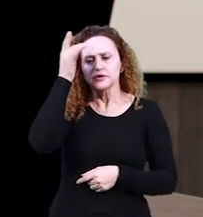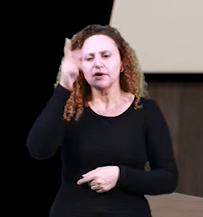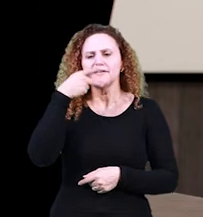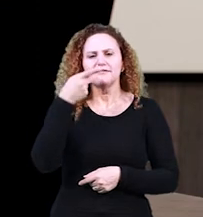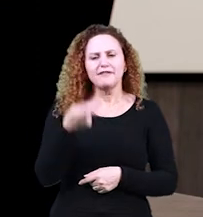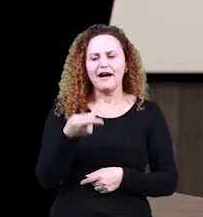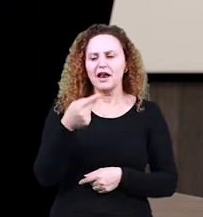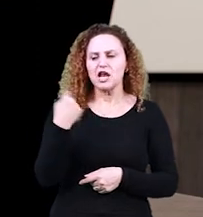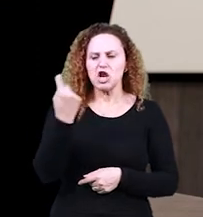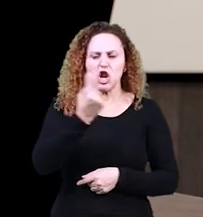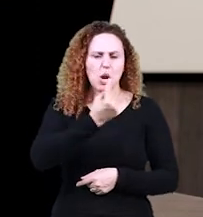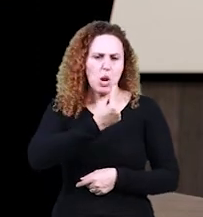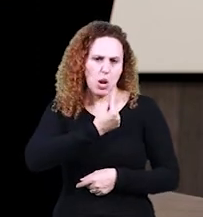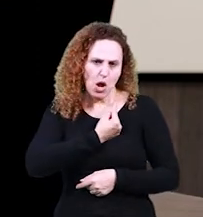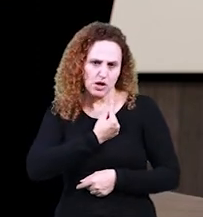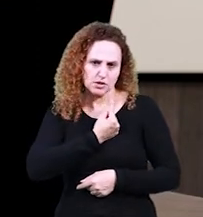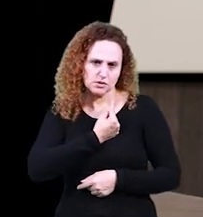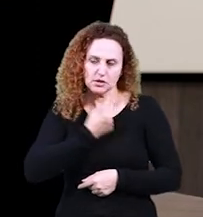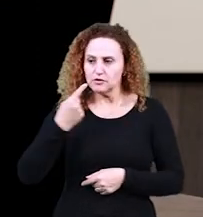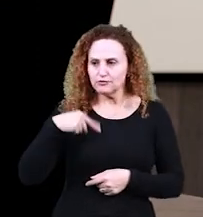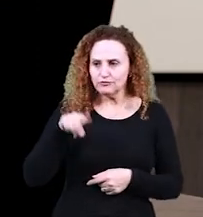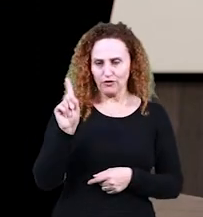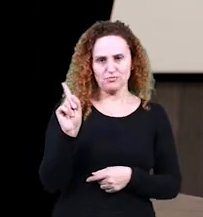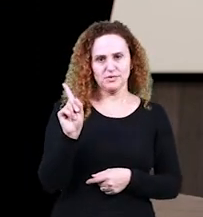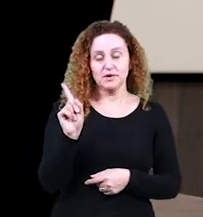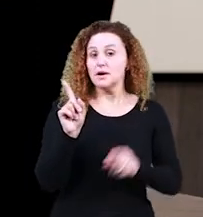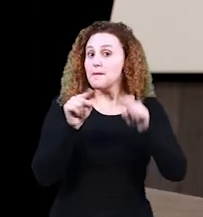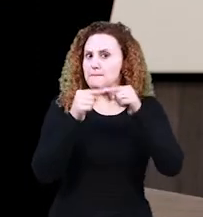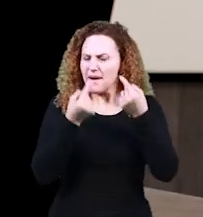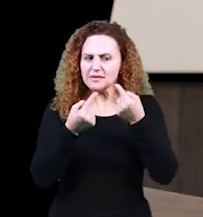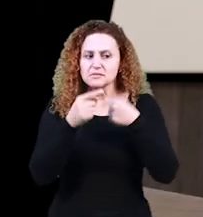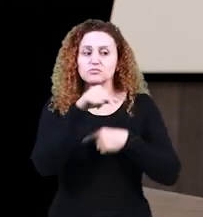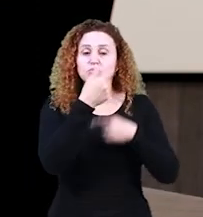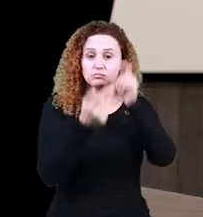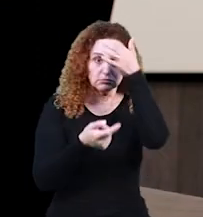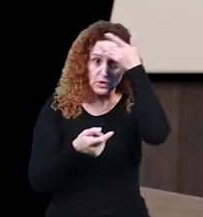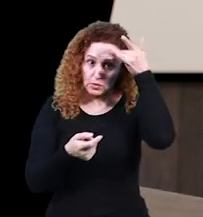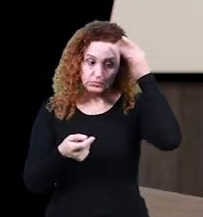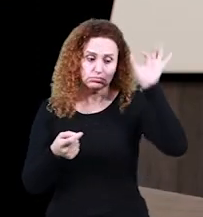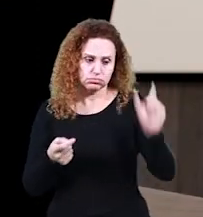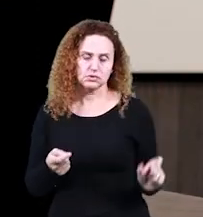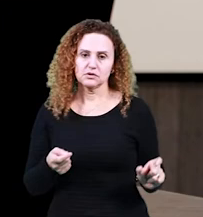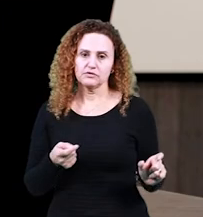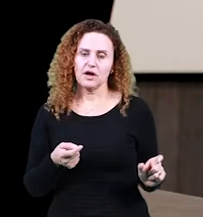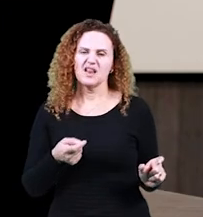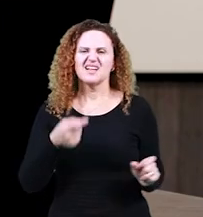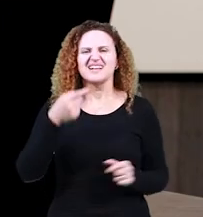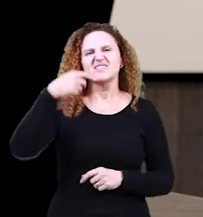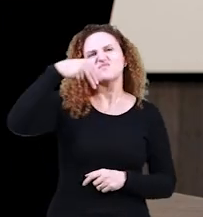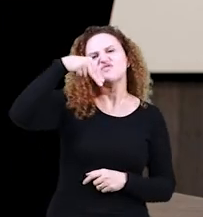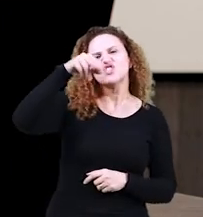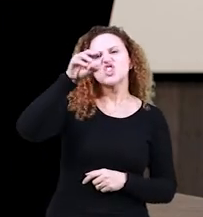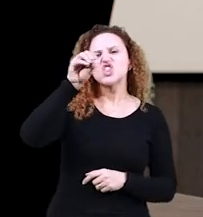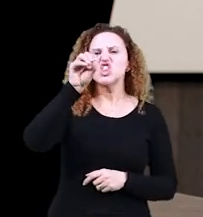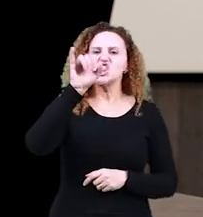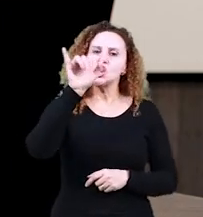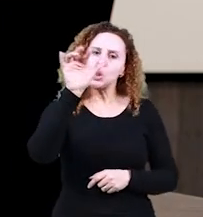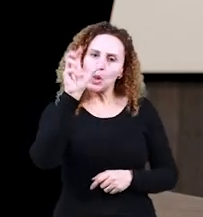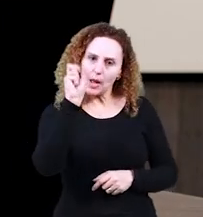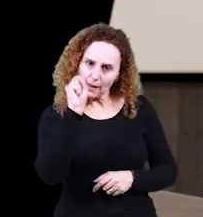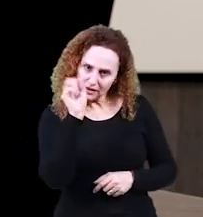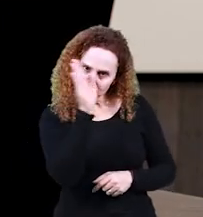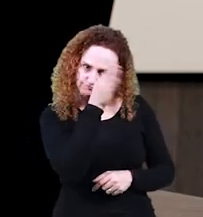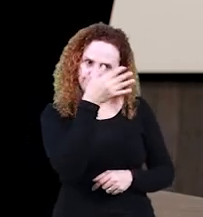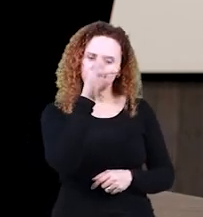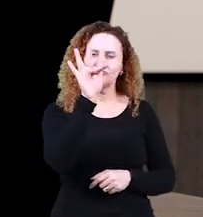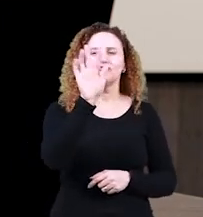fomos e outro fala nós fomos né a razão é certamente um fator essa linguístico e que vai ser